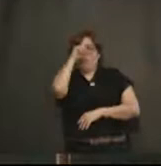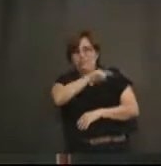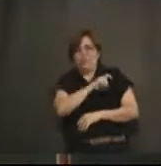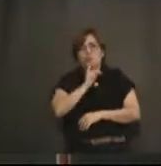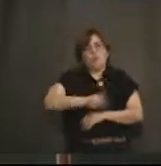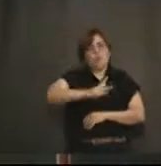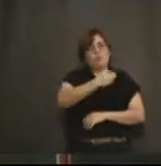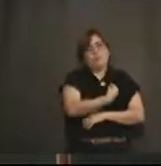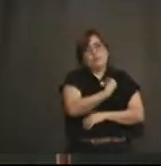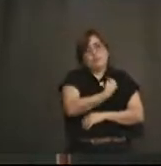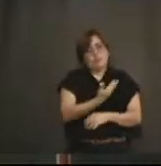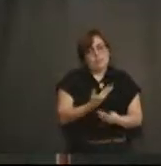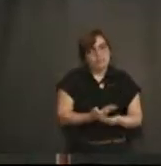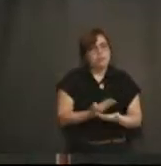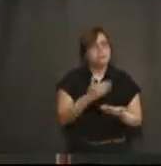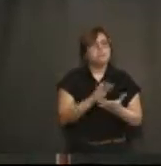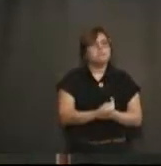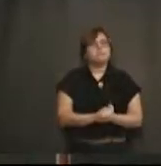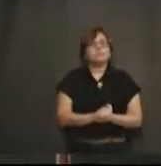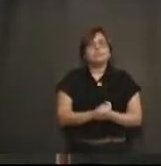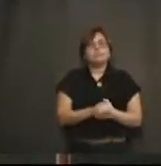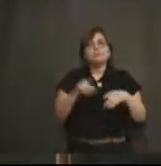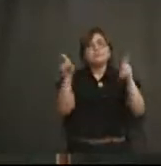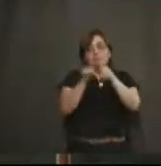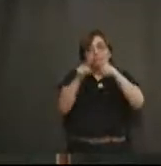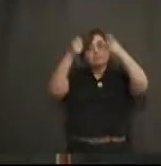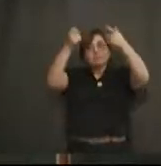Depois eu quero falar para vocês que sobre